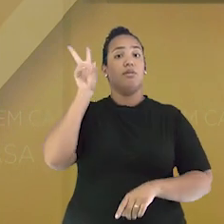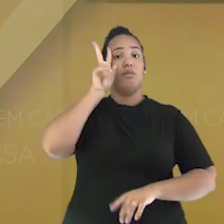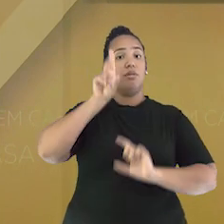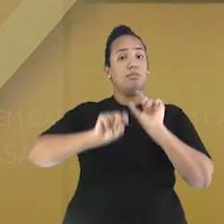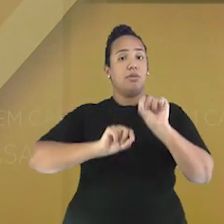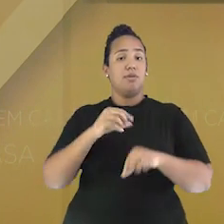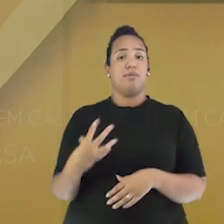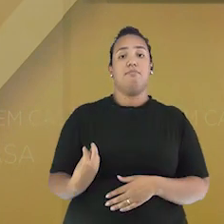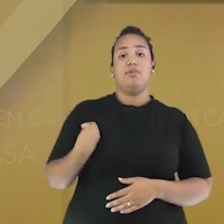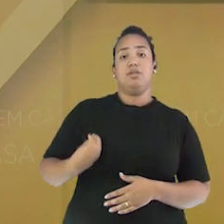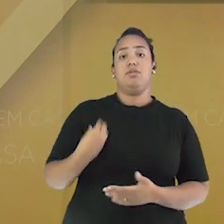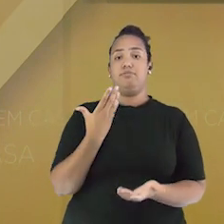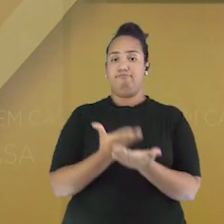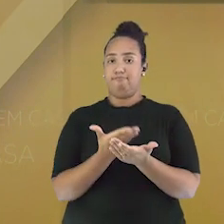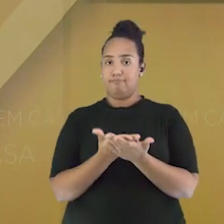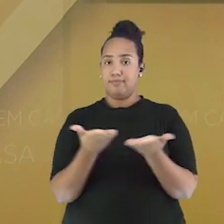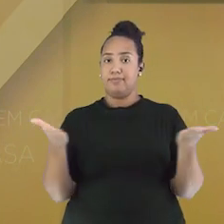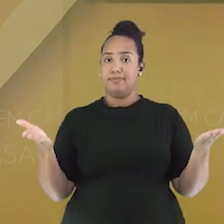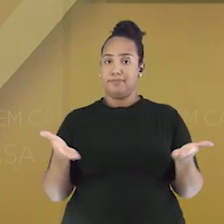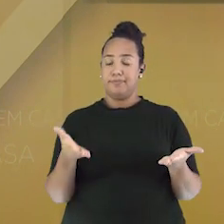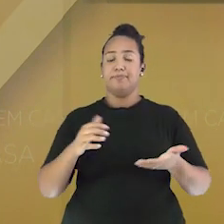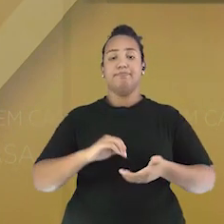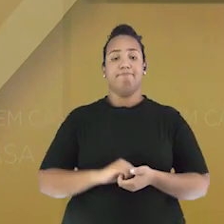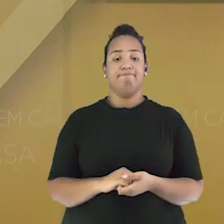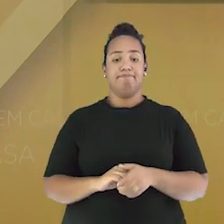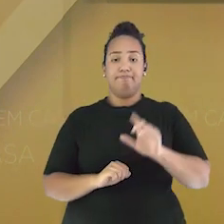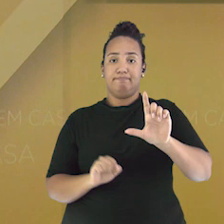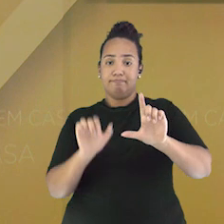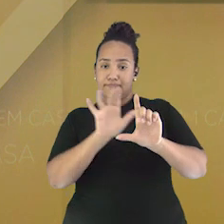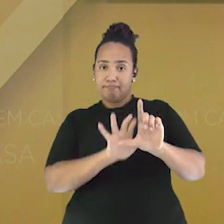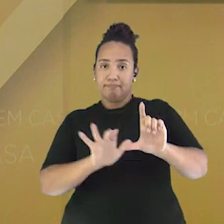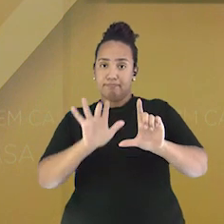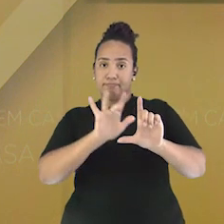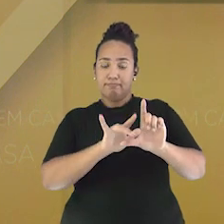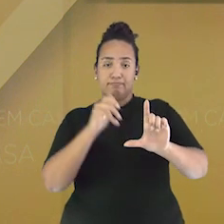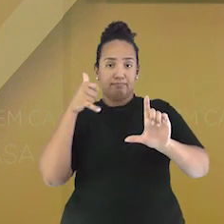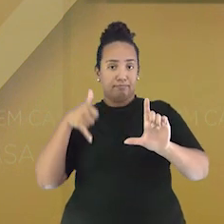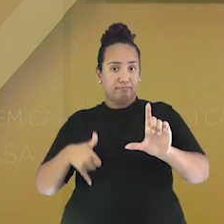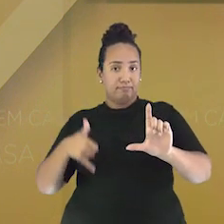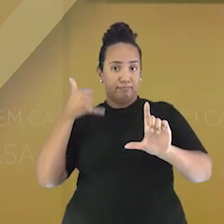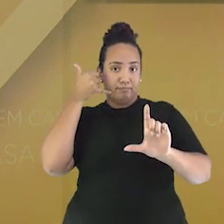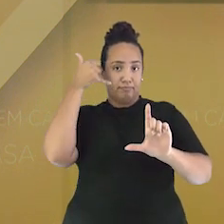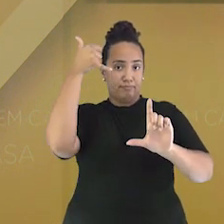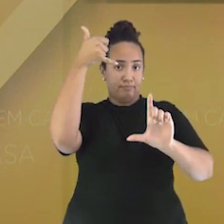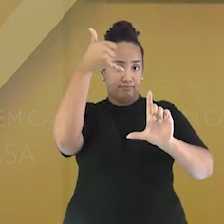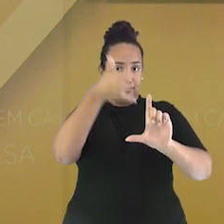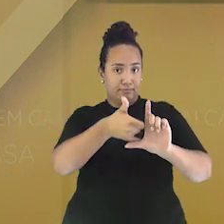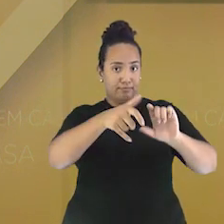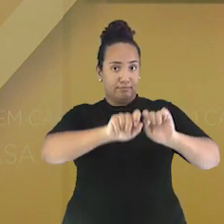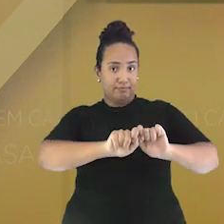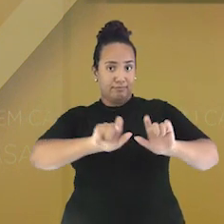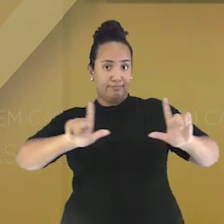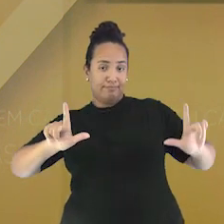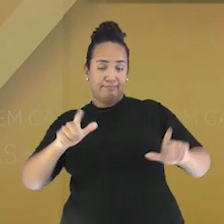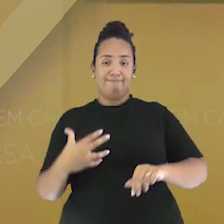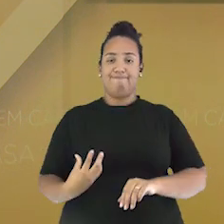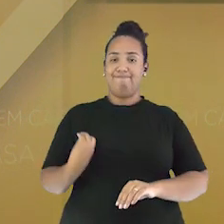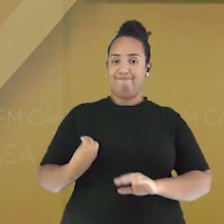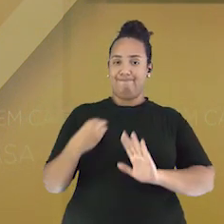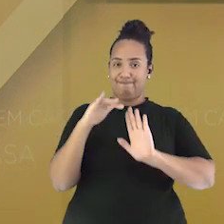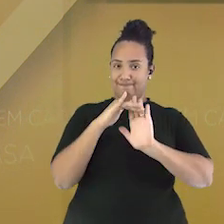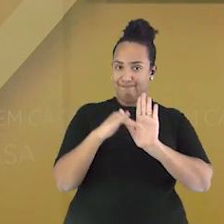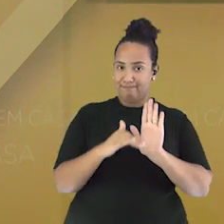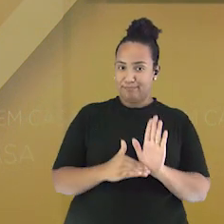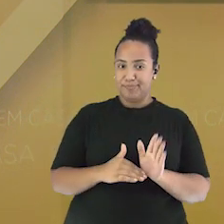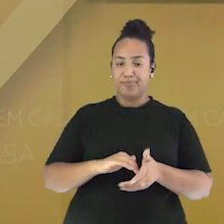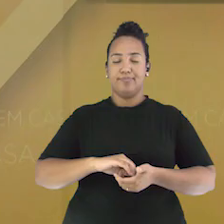sua presença aqui na aula de hoje. Na sua tela tem um QR Code. Aponte a câmera do seu celular para ele e